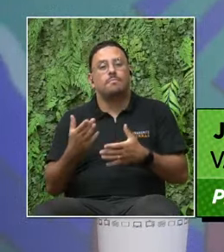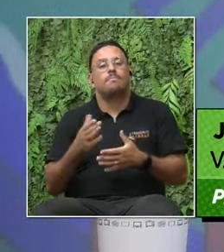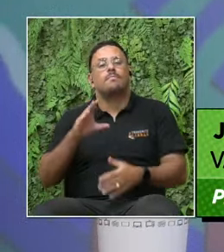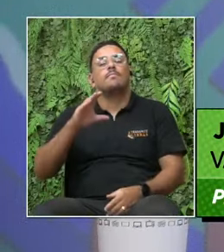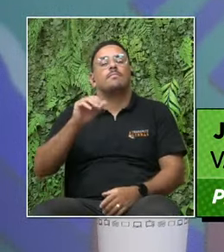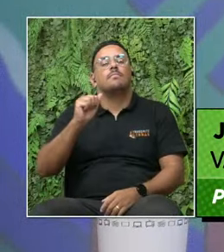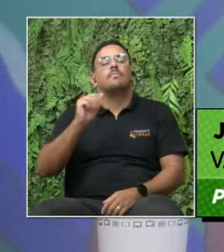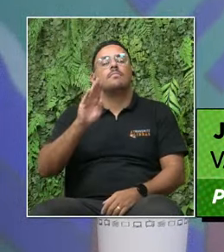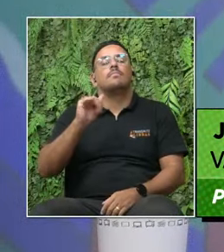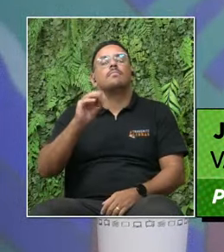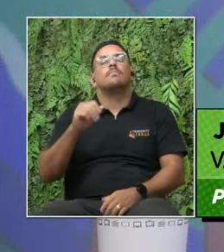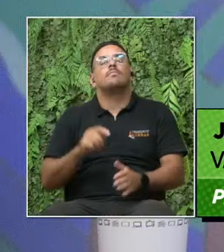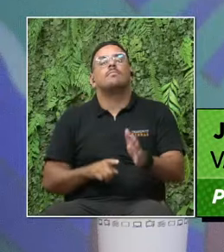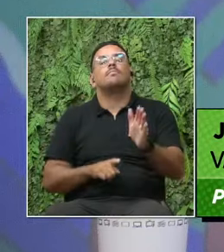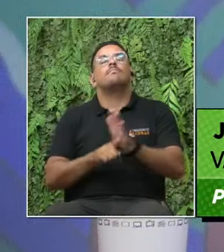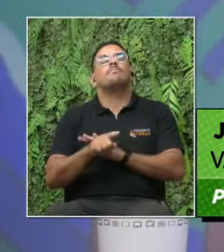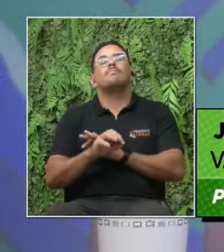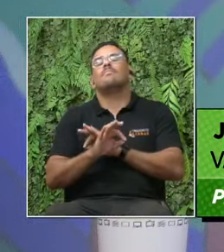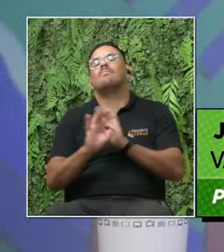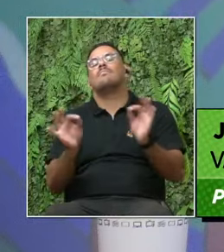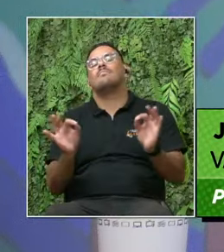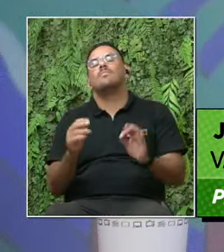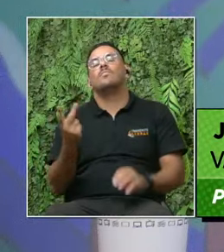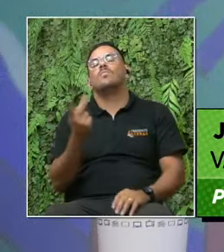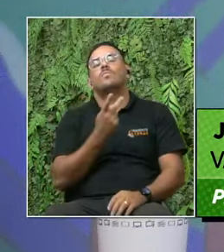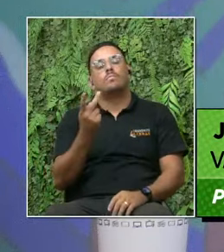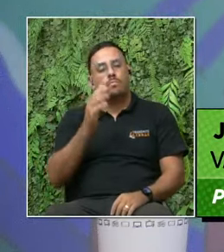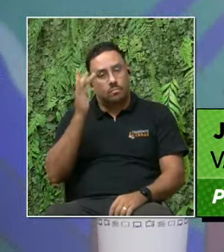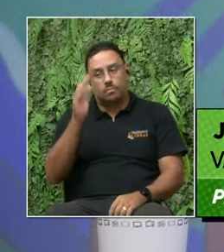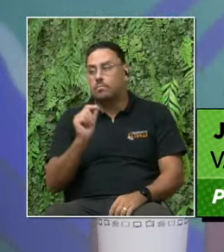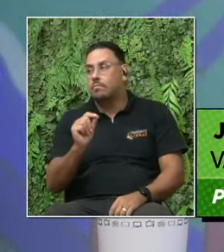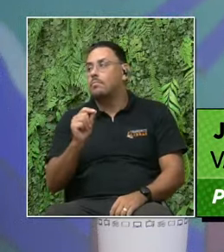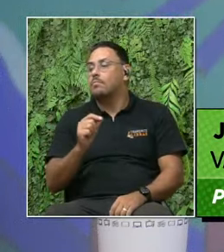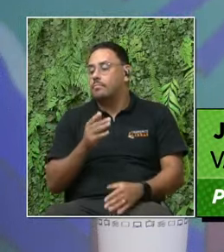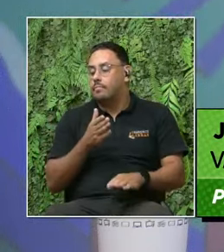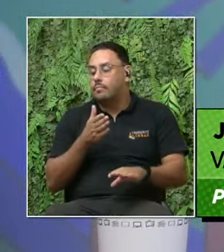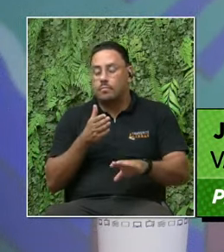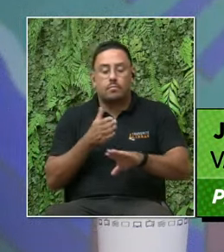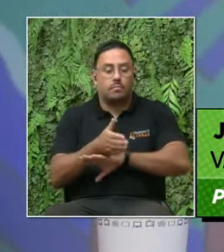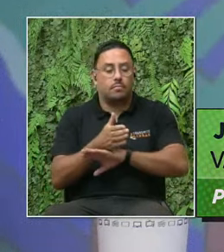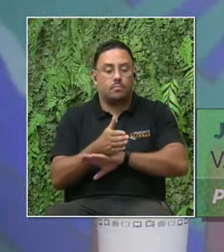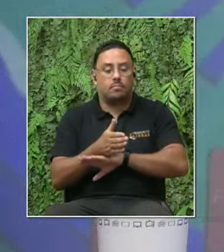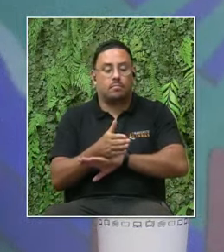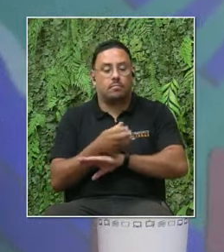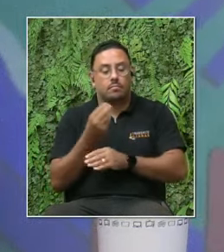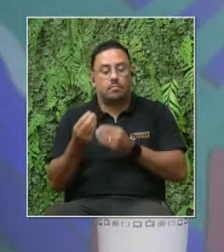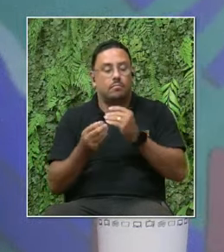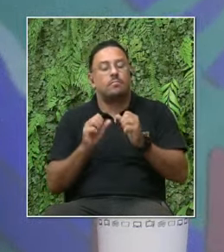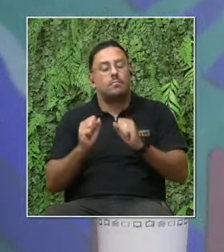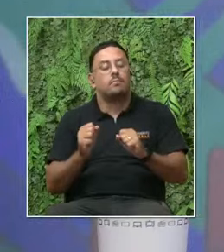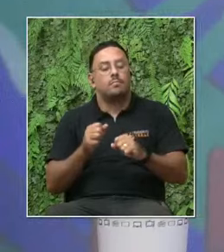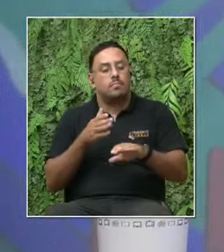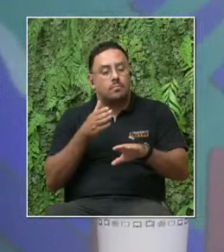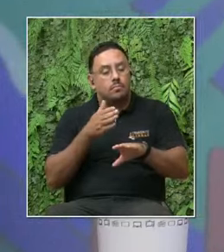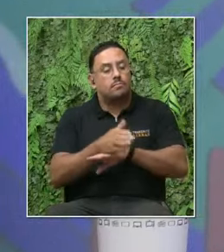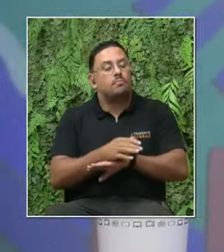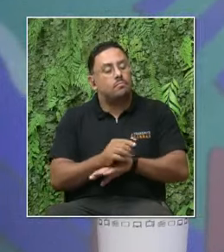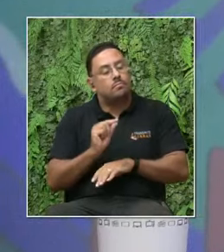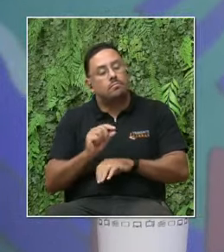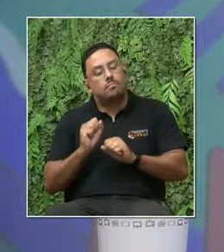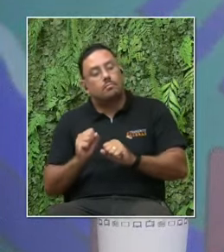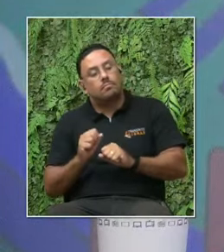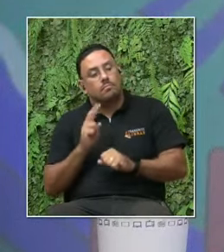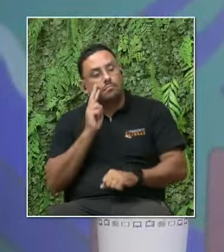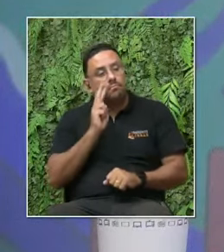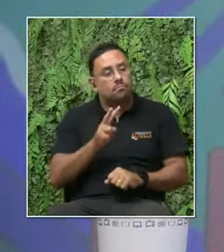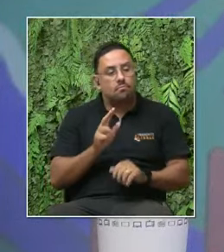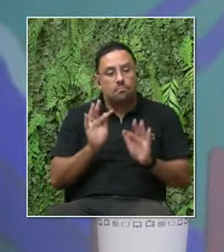cabido aquela pergunta clássica é a mesma PR os dois tá quem vai entrar quem pode ser que entre quem vai só